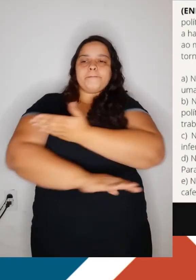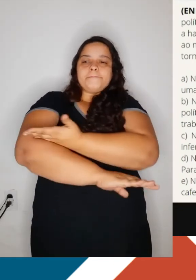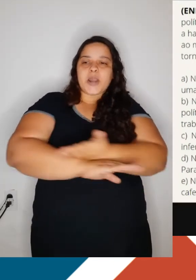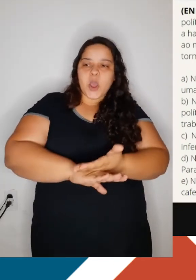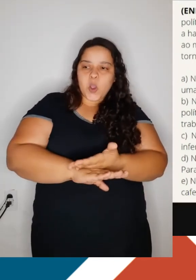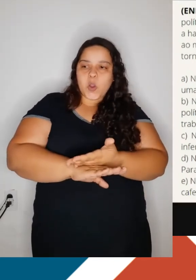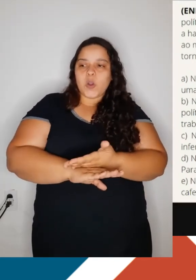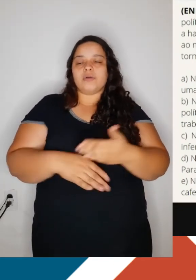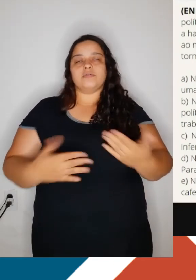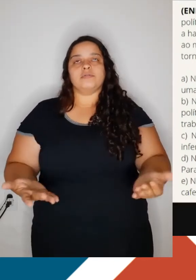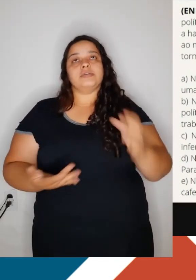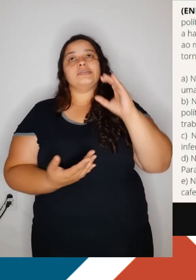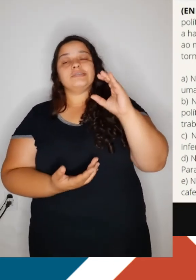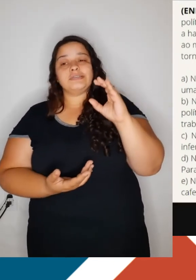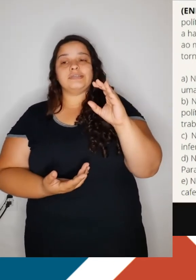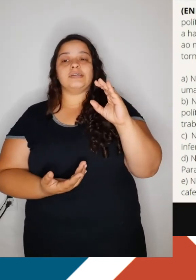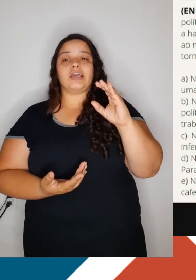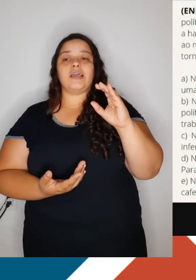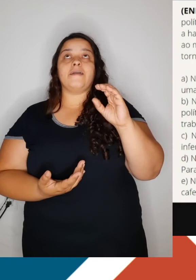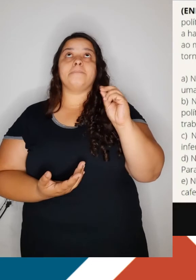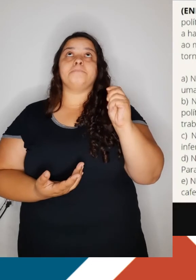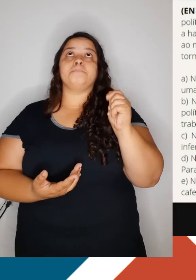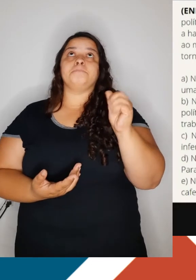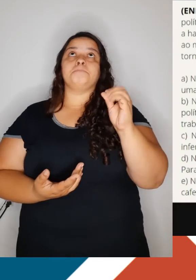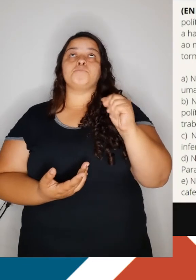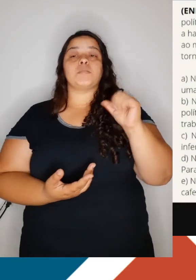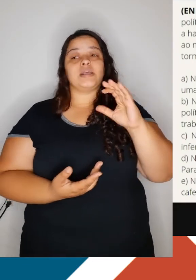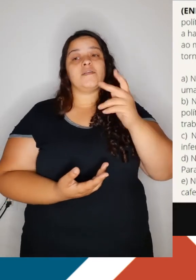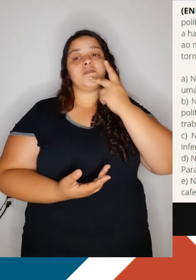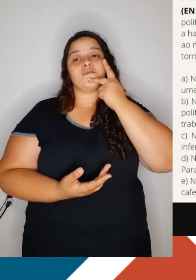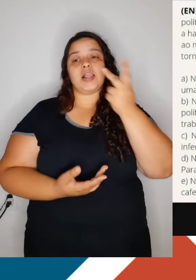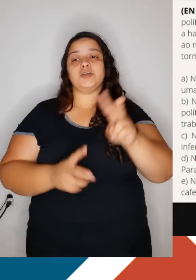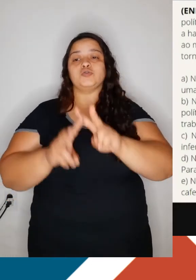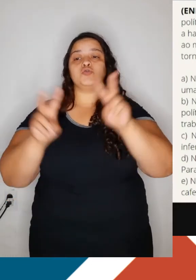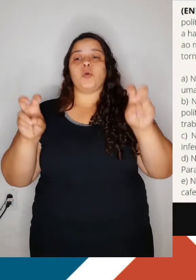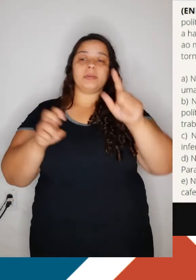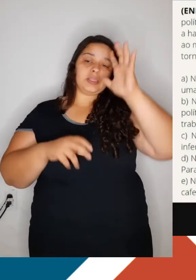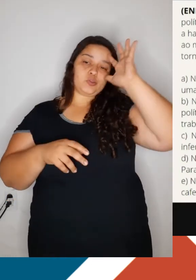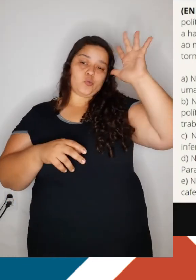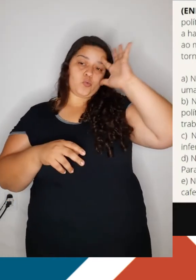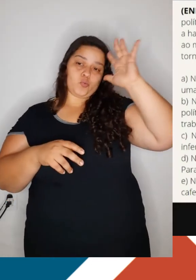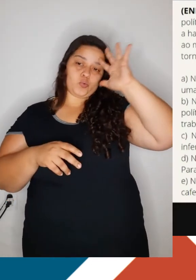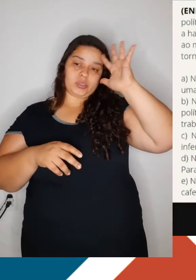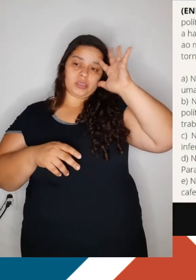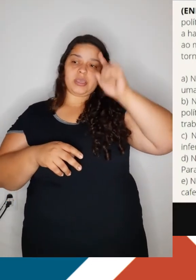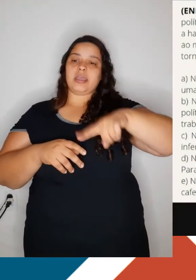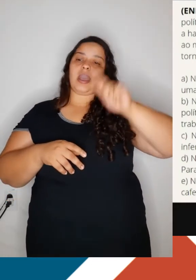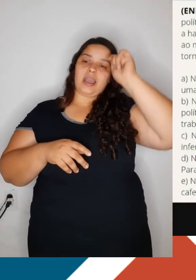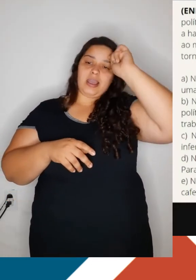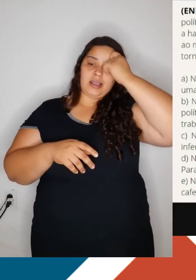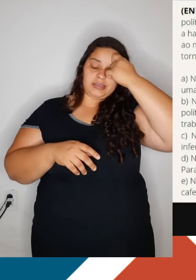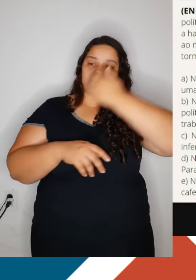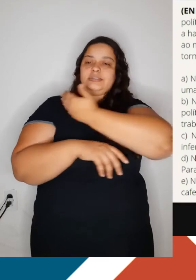civilização dos trópicos. Bom, a alternativa C, ela fala sobre as teorias,